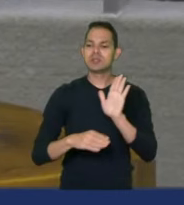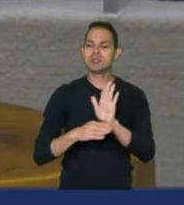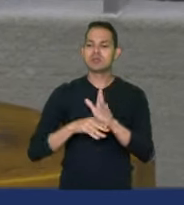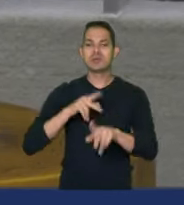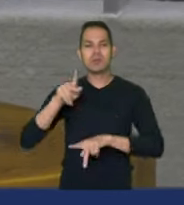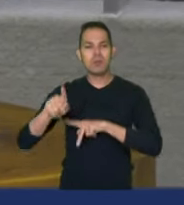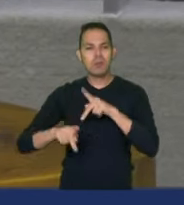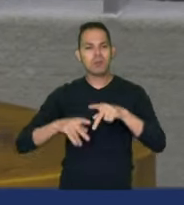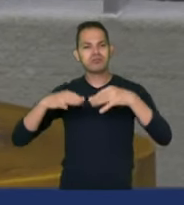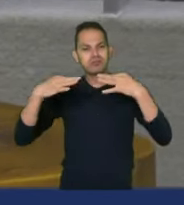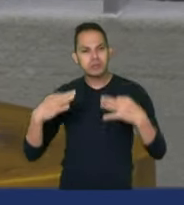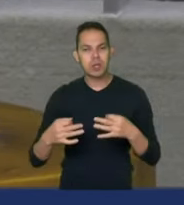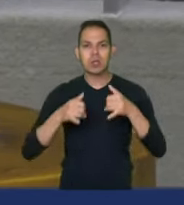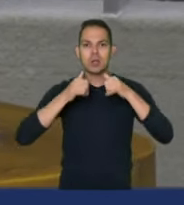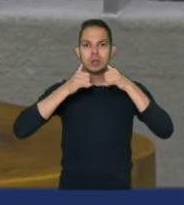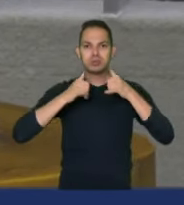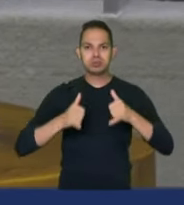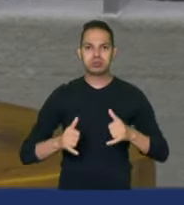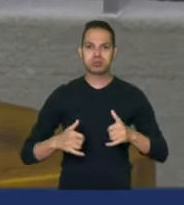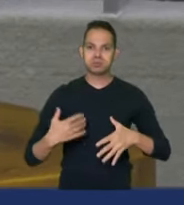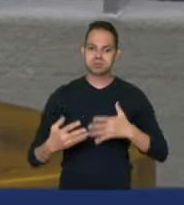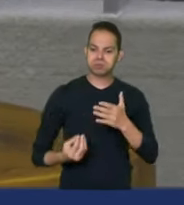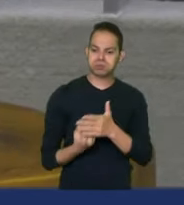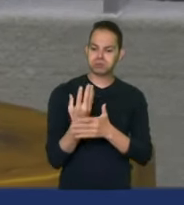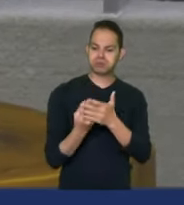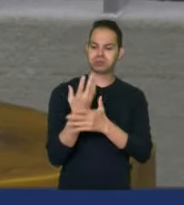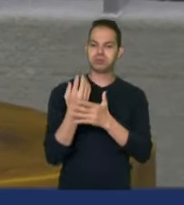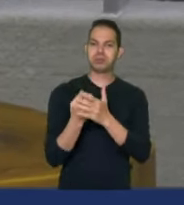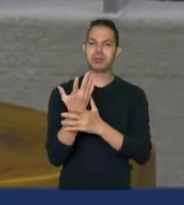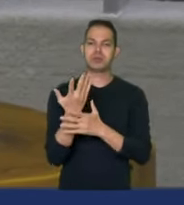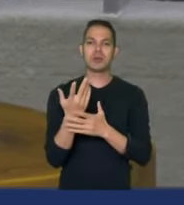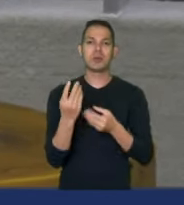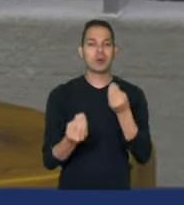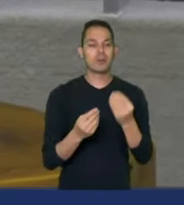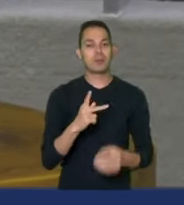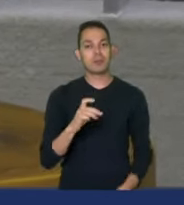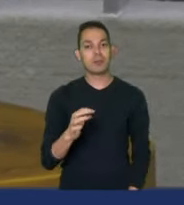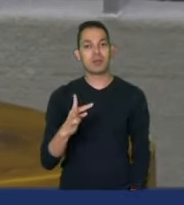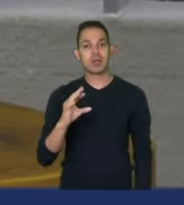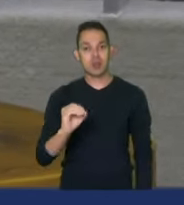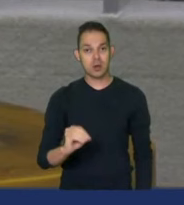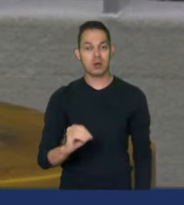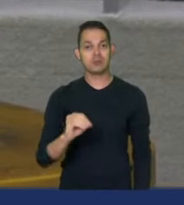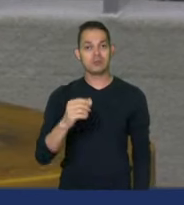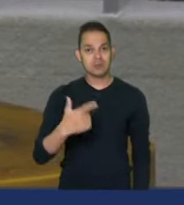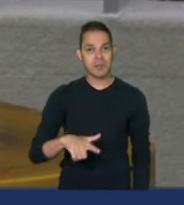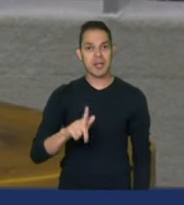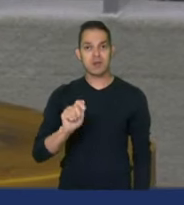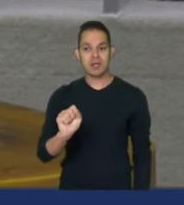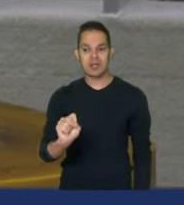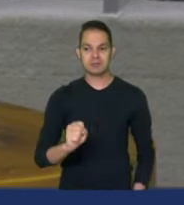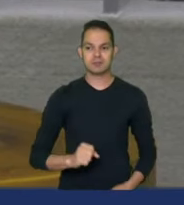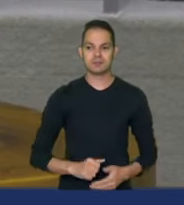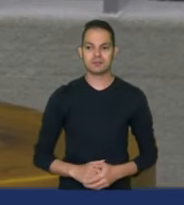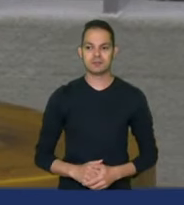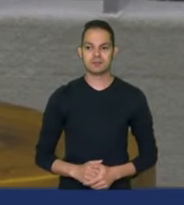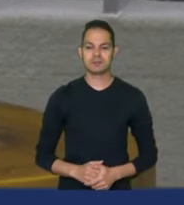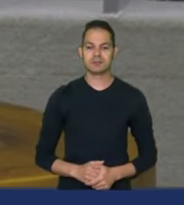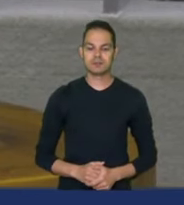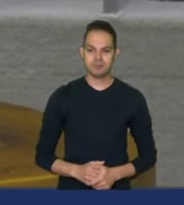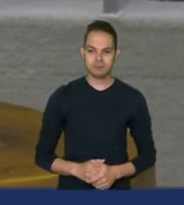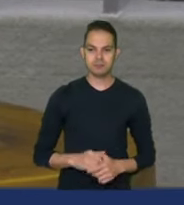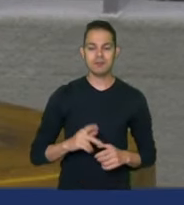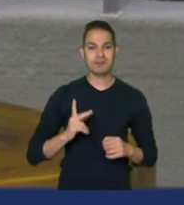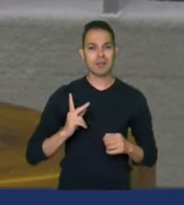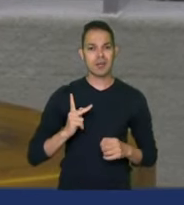gerando a energia substancial decorrente do petróleo, do gás. Aliás, nós temos petróleo ao ponto